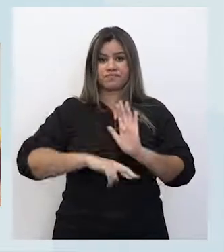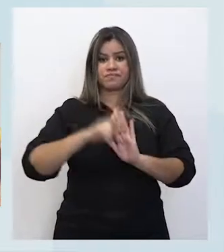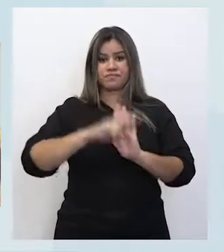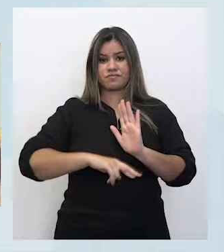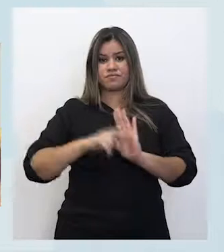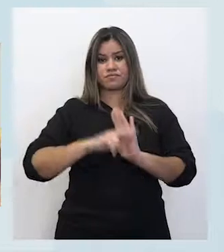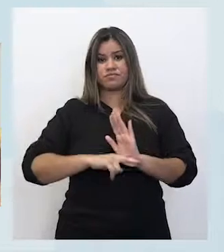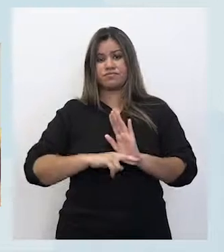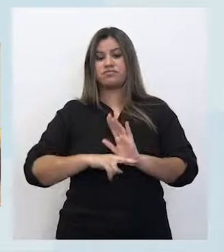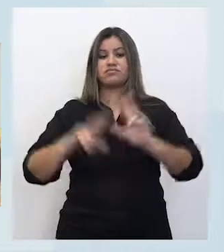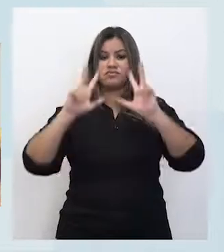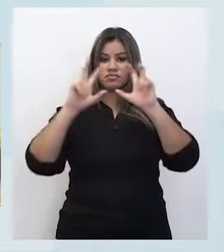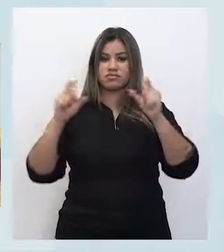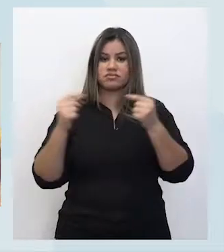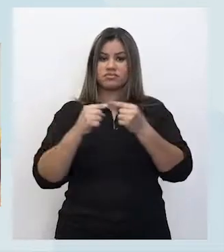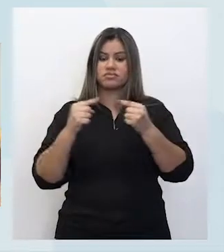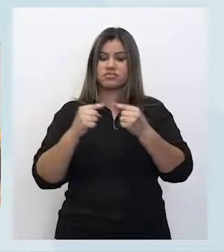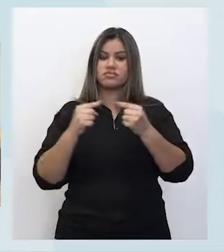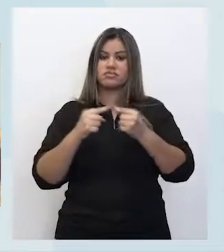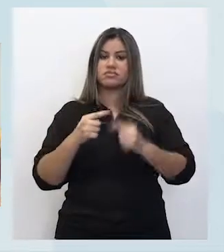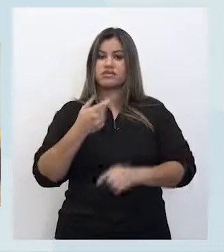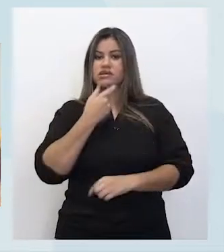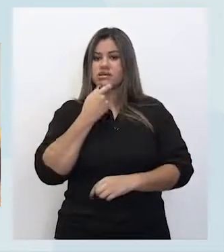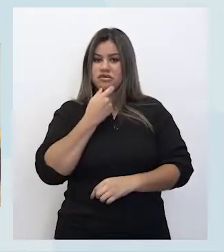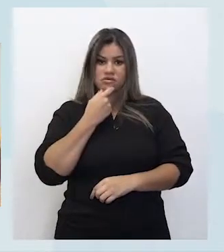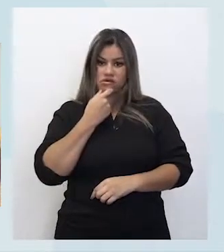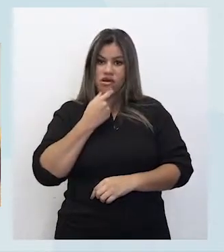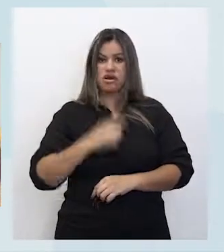on Health and Climate Change